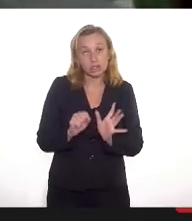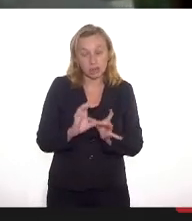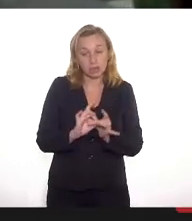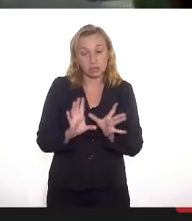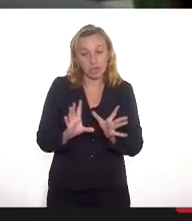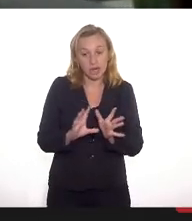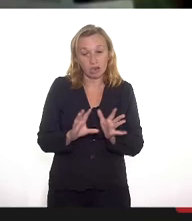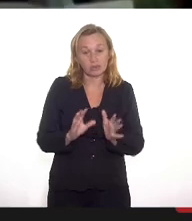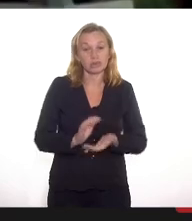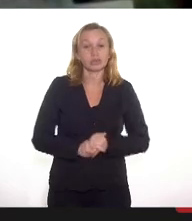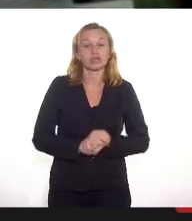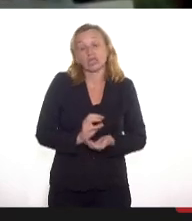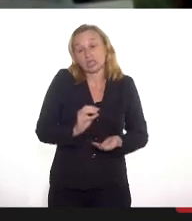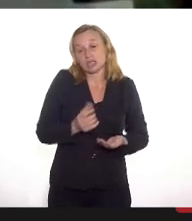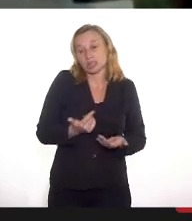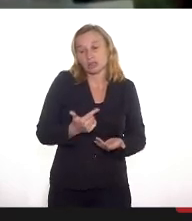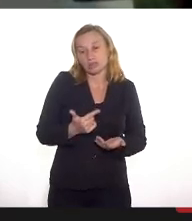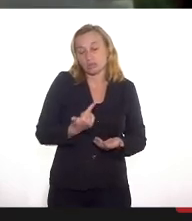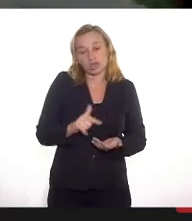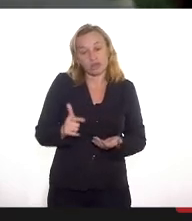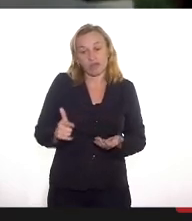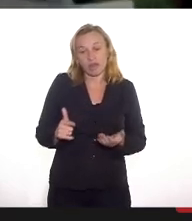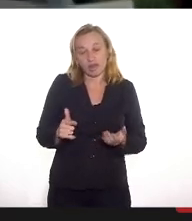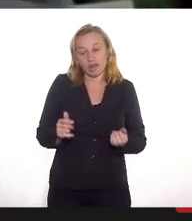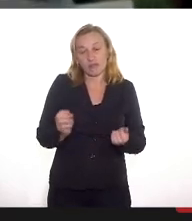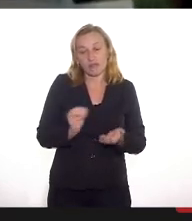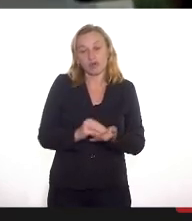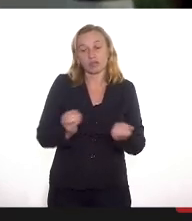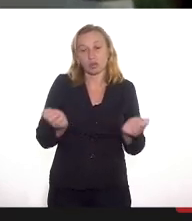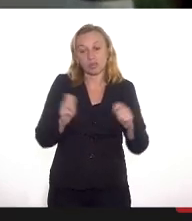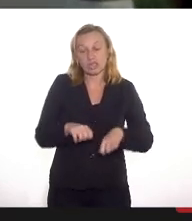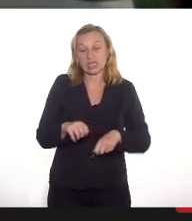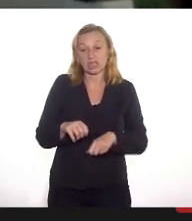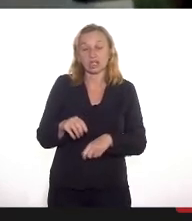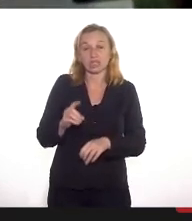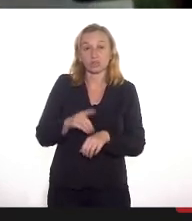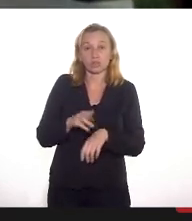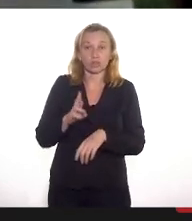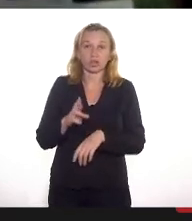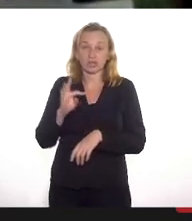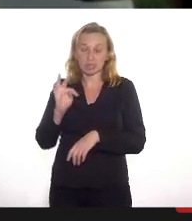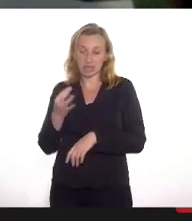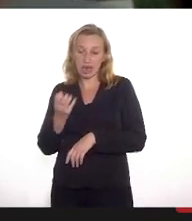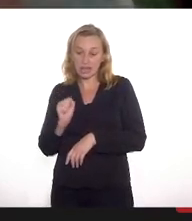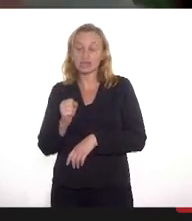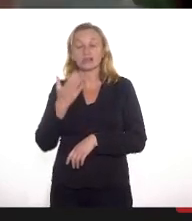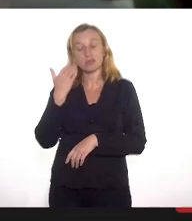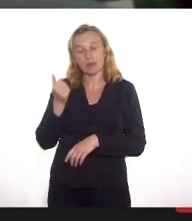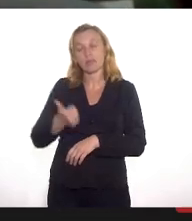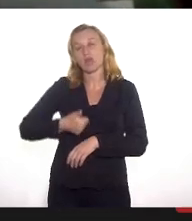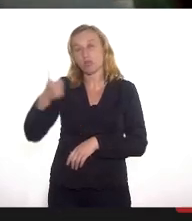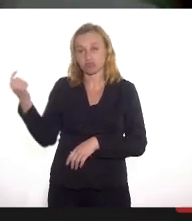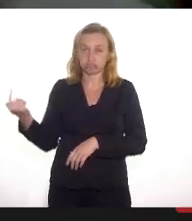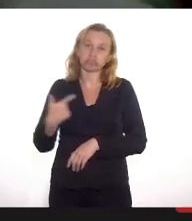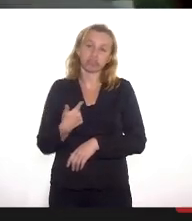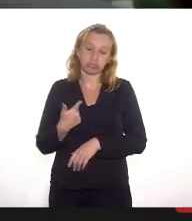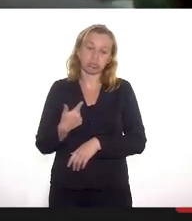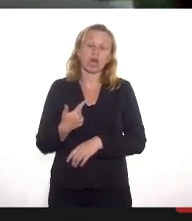a invasão de competência né e a doutora Thaís essa melhor do que eu nasci senão a nossa lei se transforma numa lei que